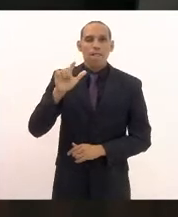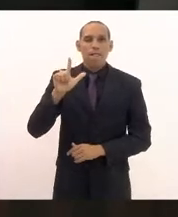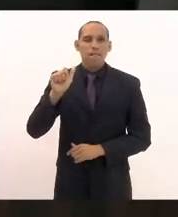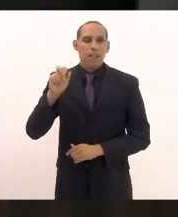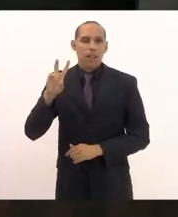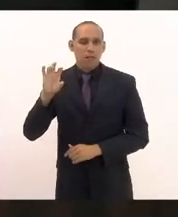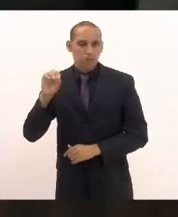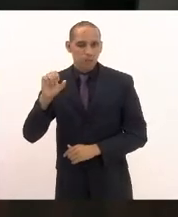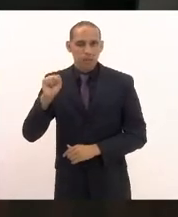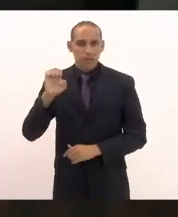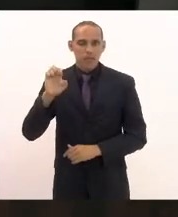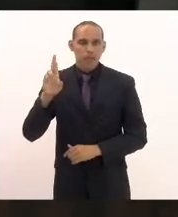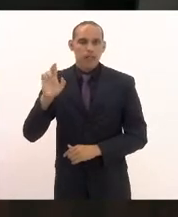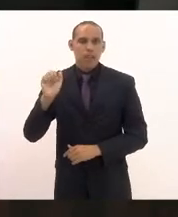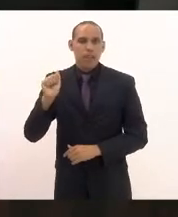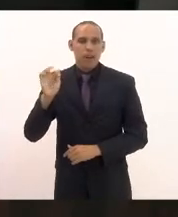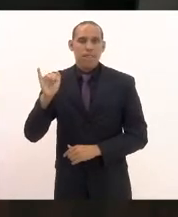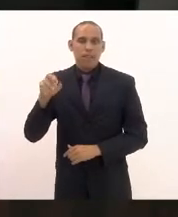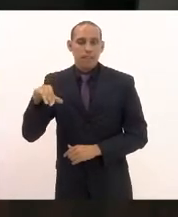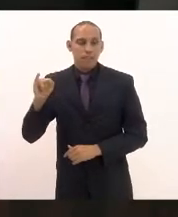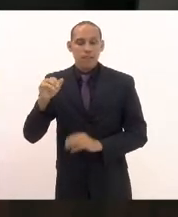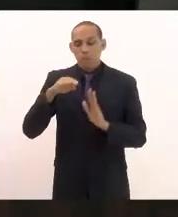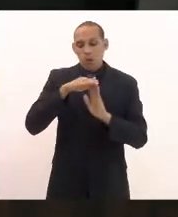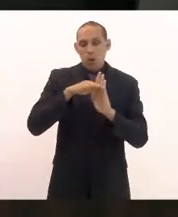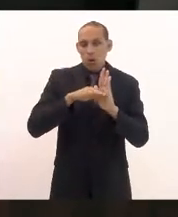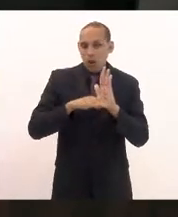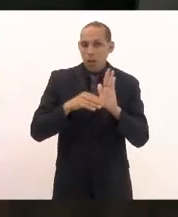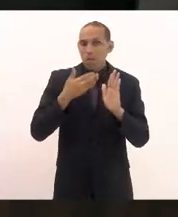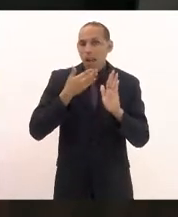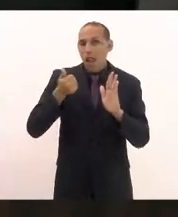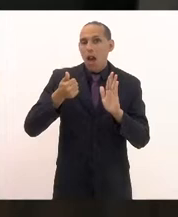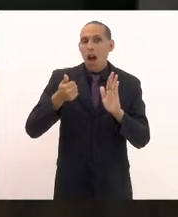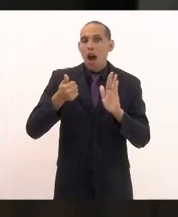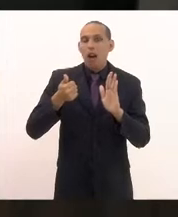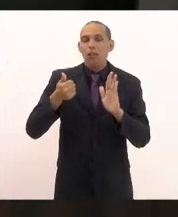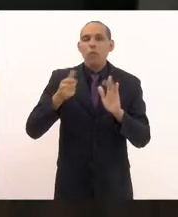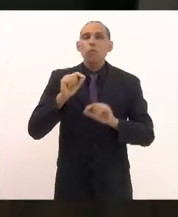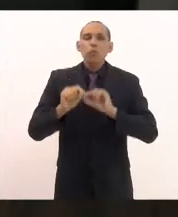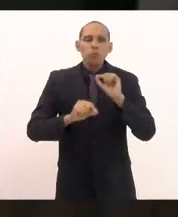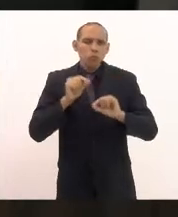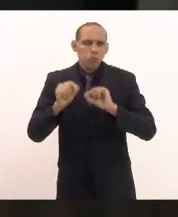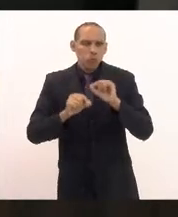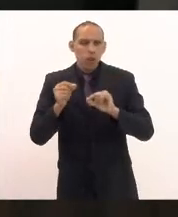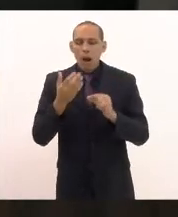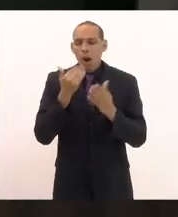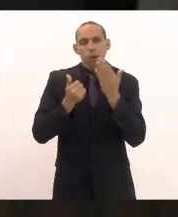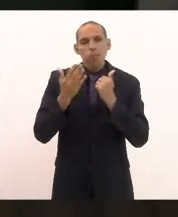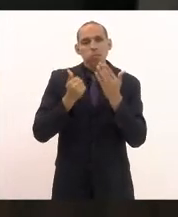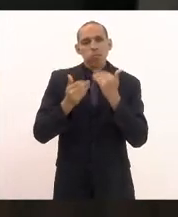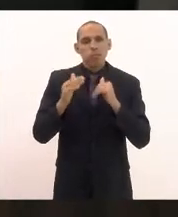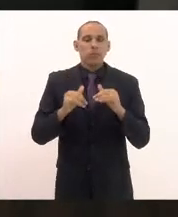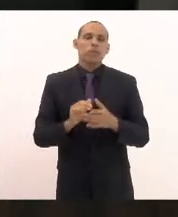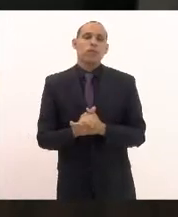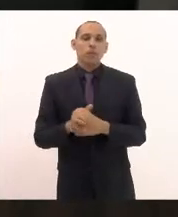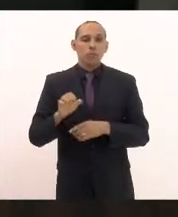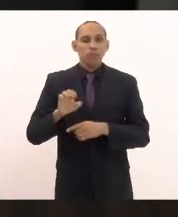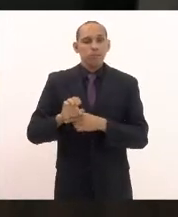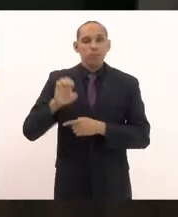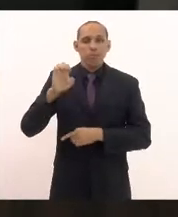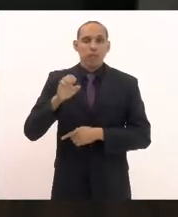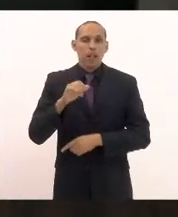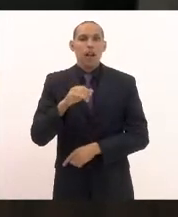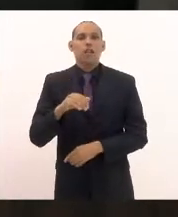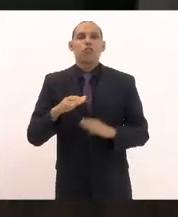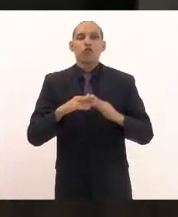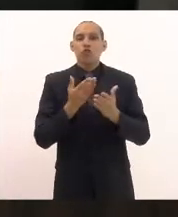que institui o Programa de Melhoria da Qualidade de Alimentação Escolar do Estado do Rio de Janeiro. Parecer, as emendas de